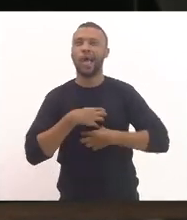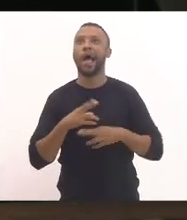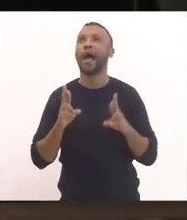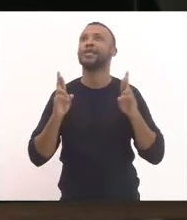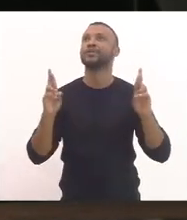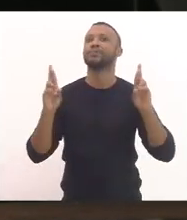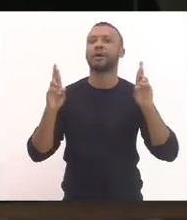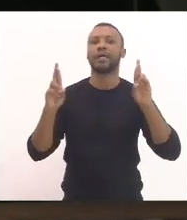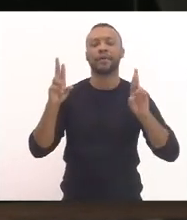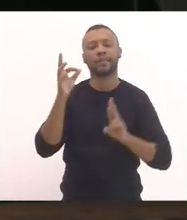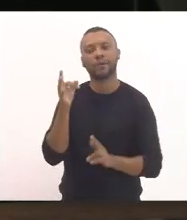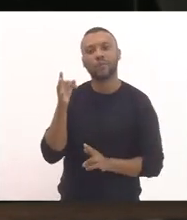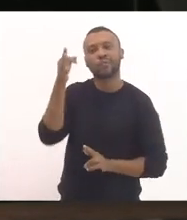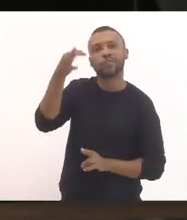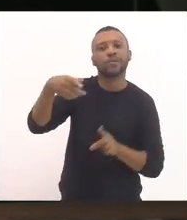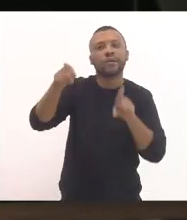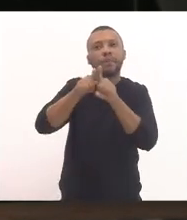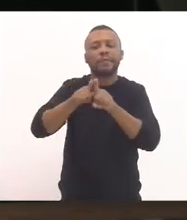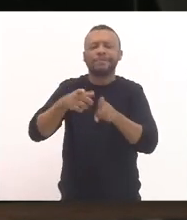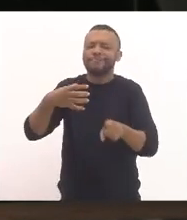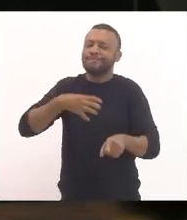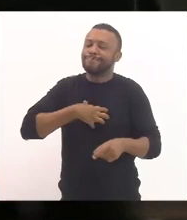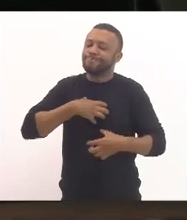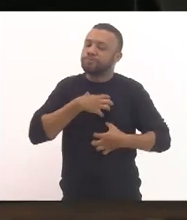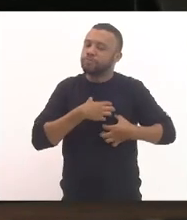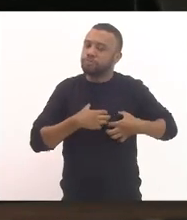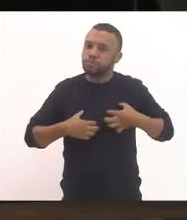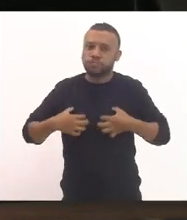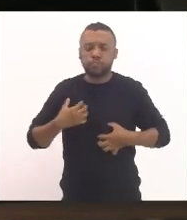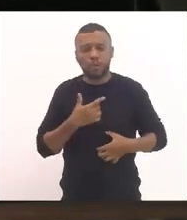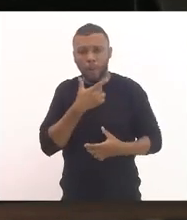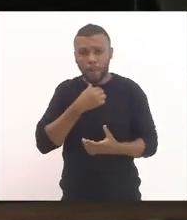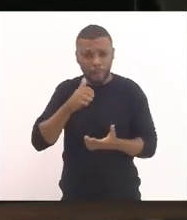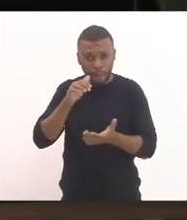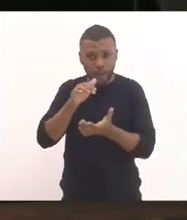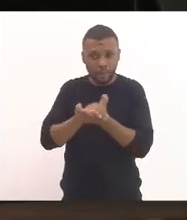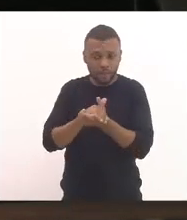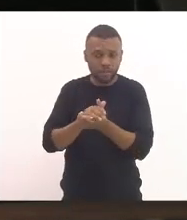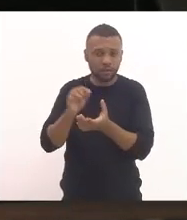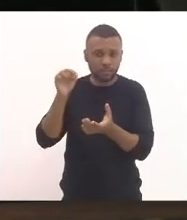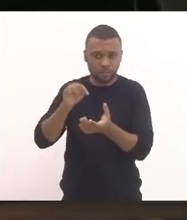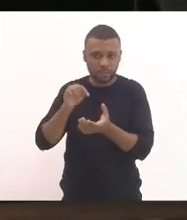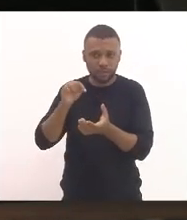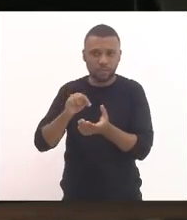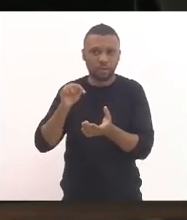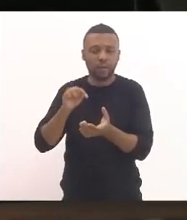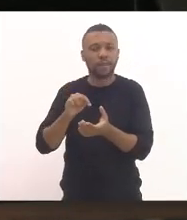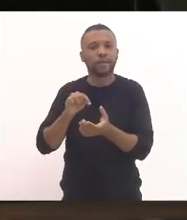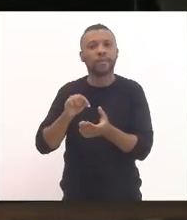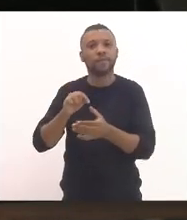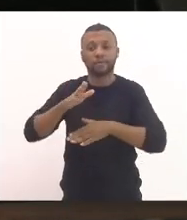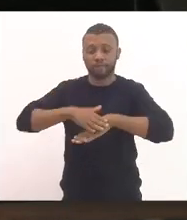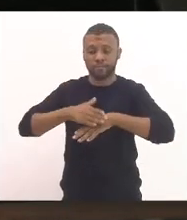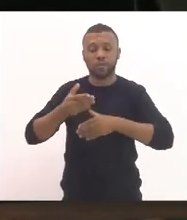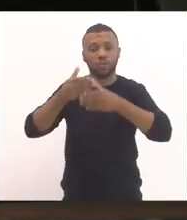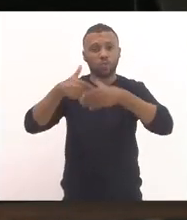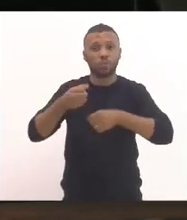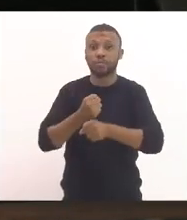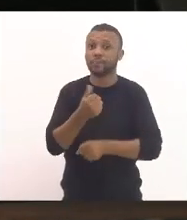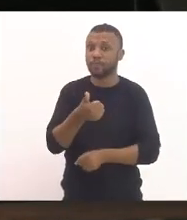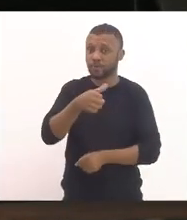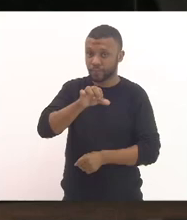cheia de esperança e também cheio de designação meu marido quando prestou o concurso em